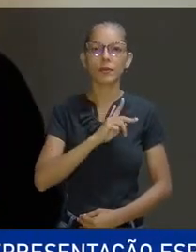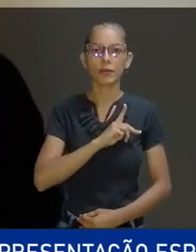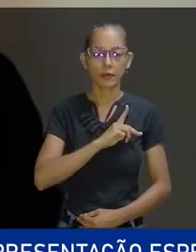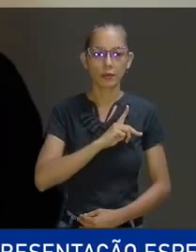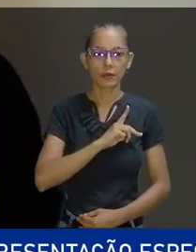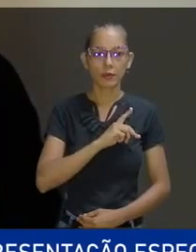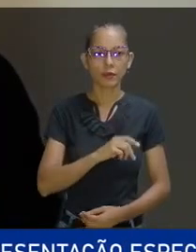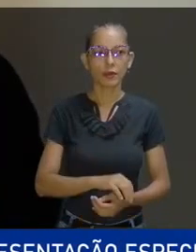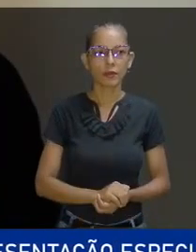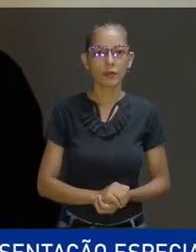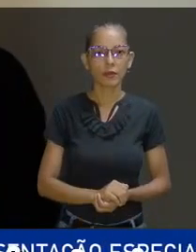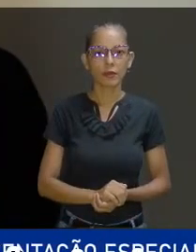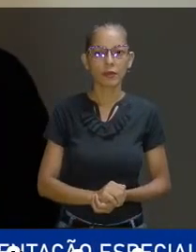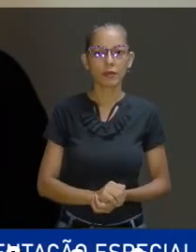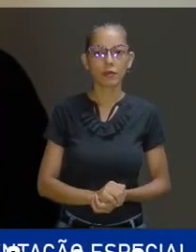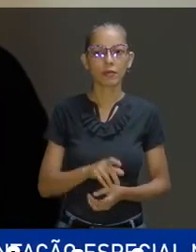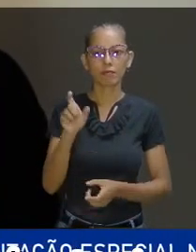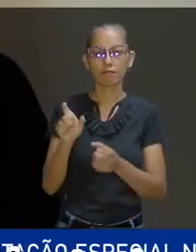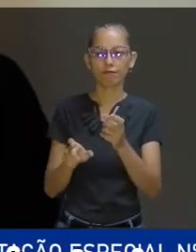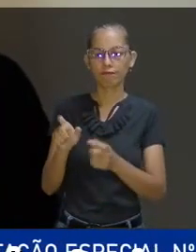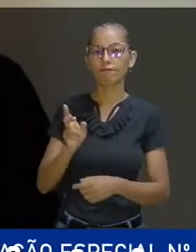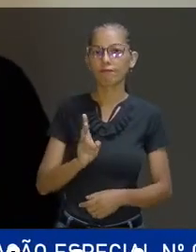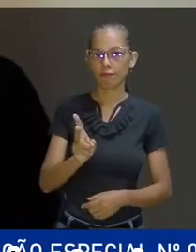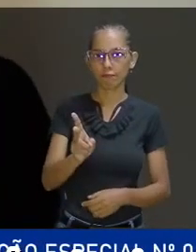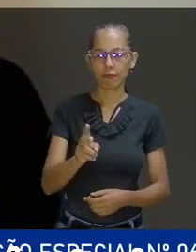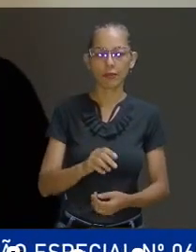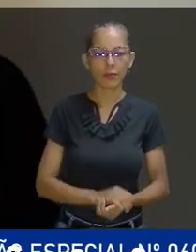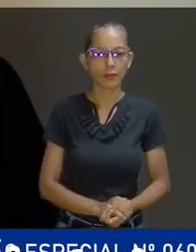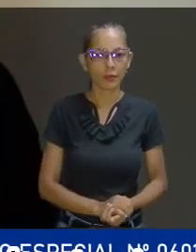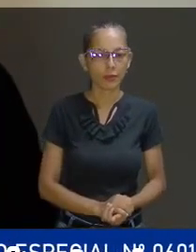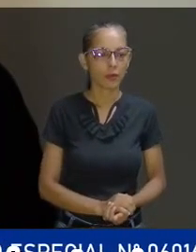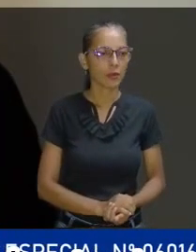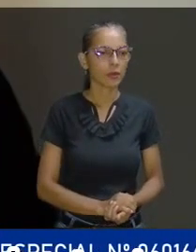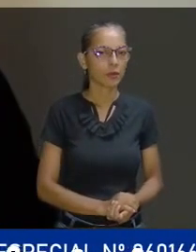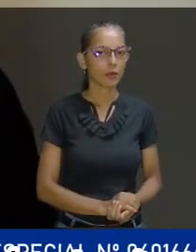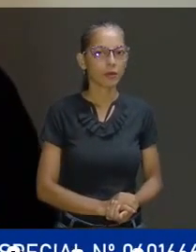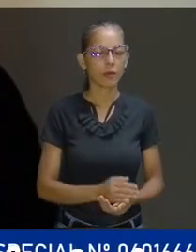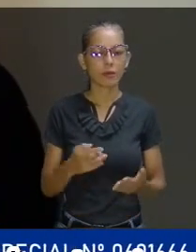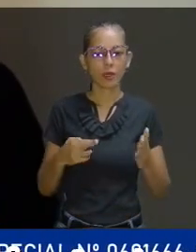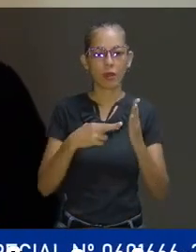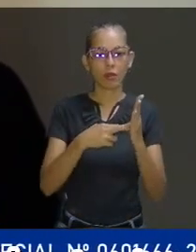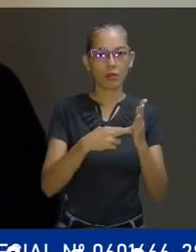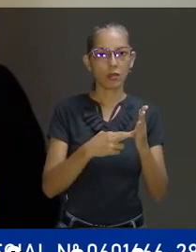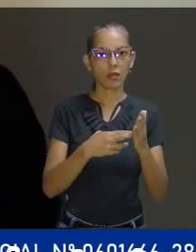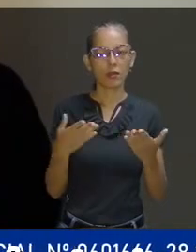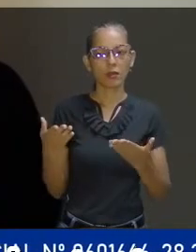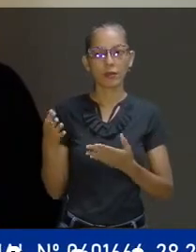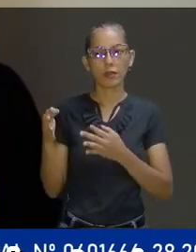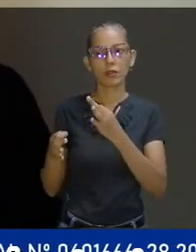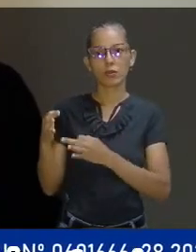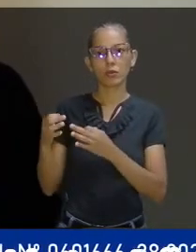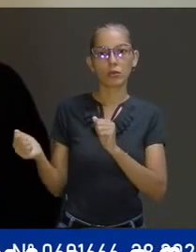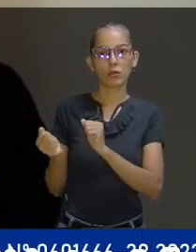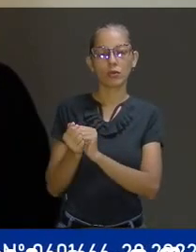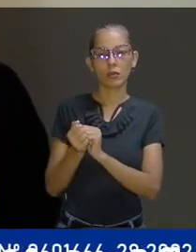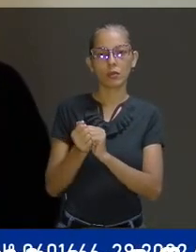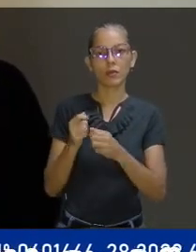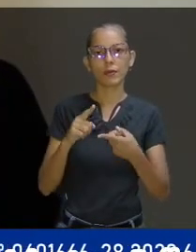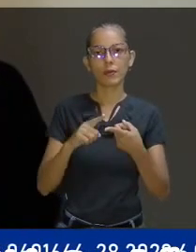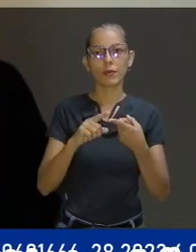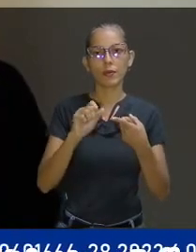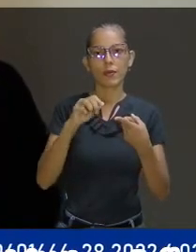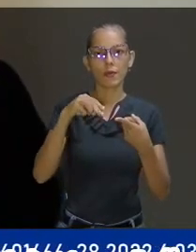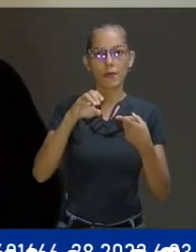e representados os mesmos. Comporão a turma julgadora junto com o relator, os vogais juízes Anselmo